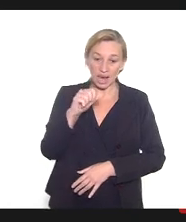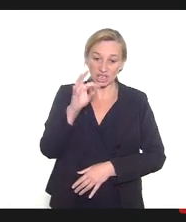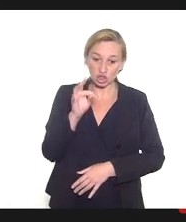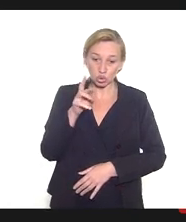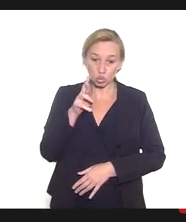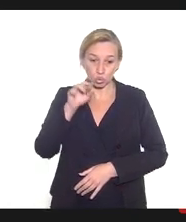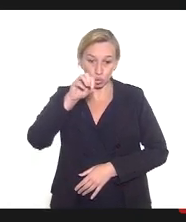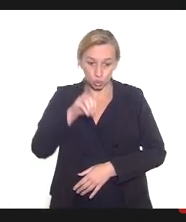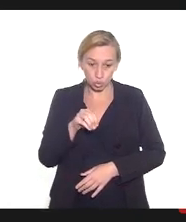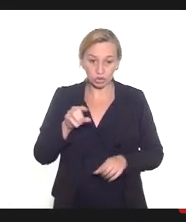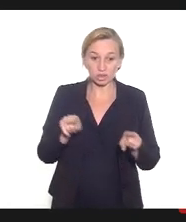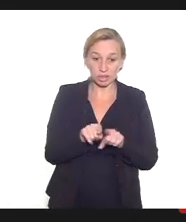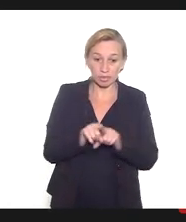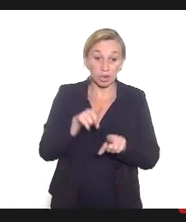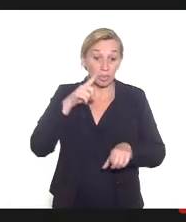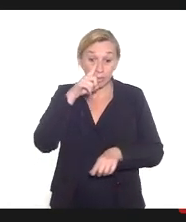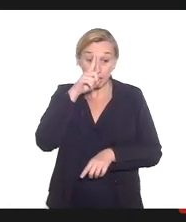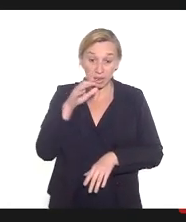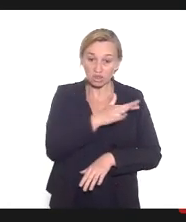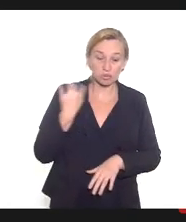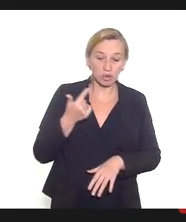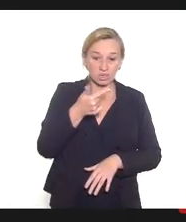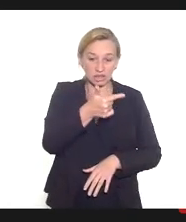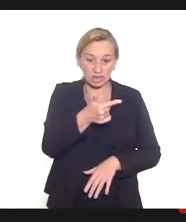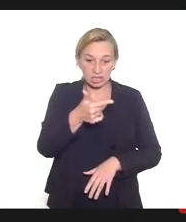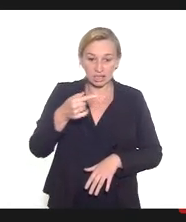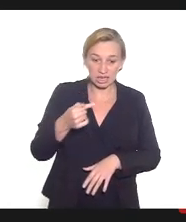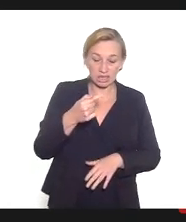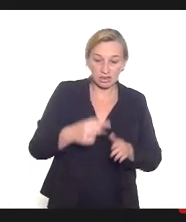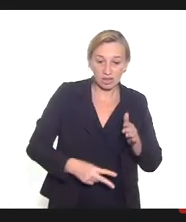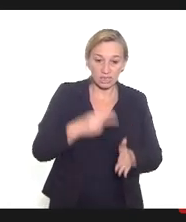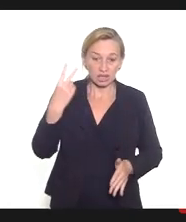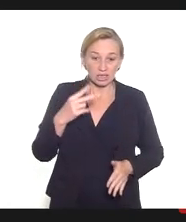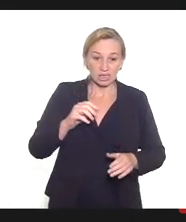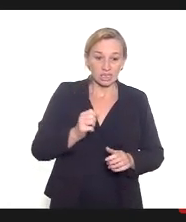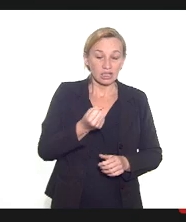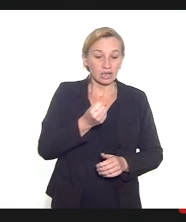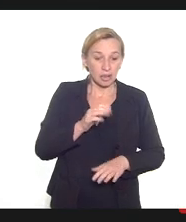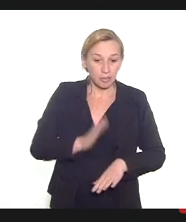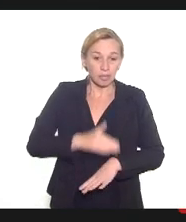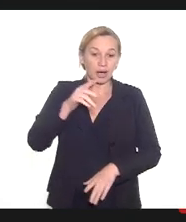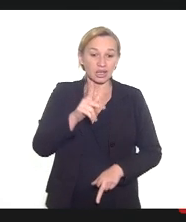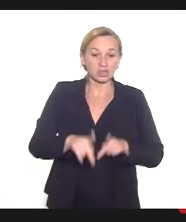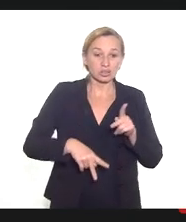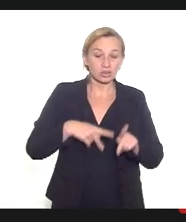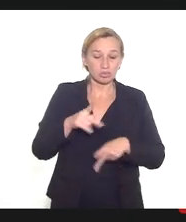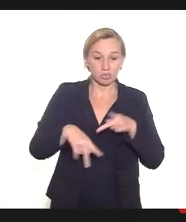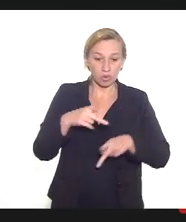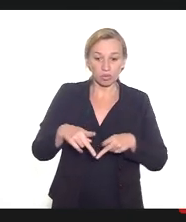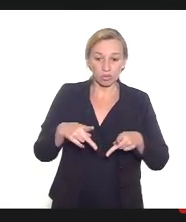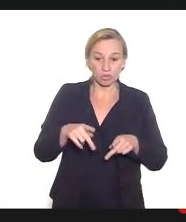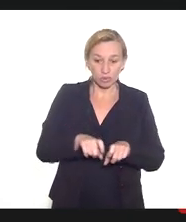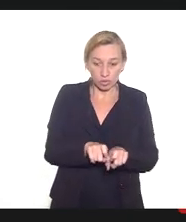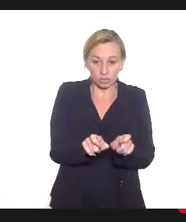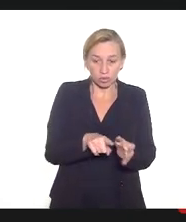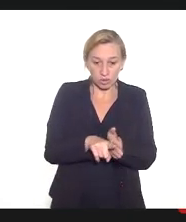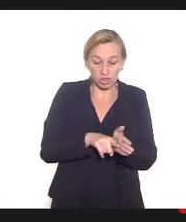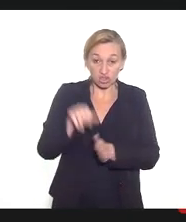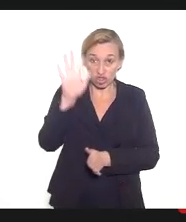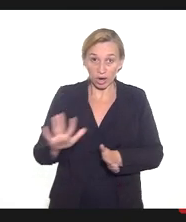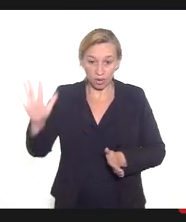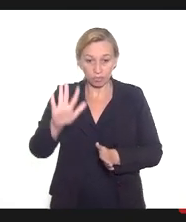17 vezes maior entre as mulheres com conferir relacionadas com a população obstétrica